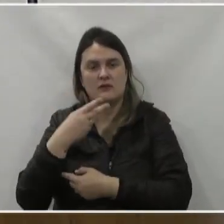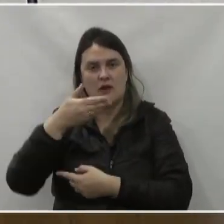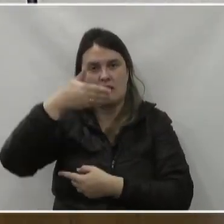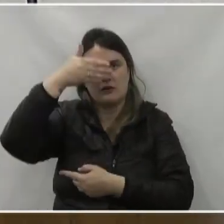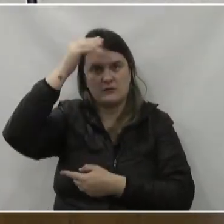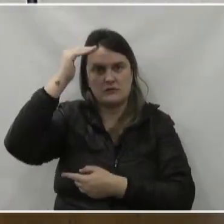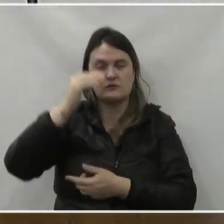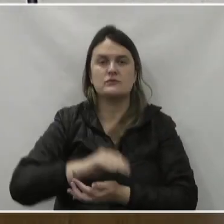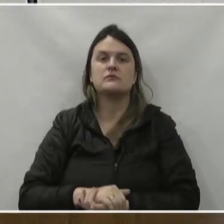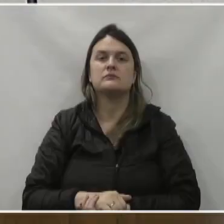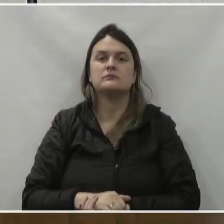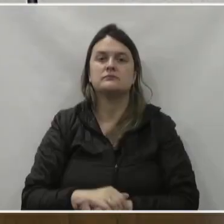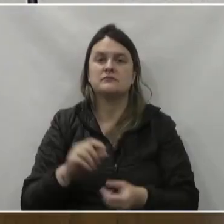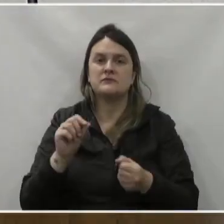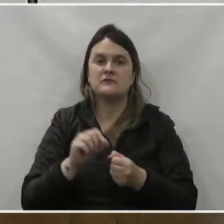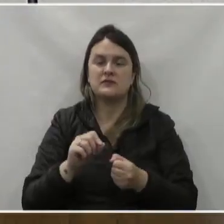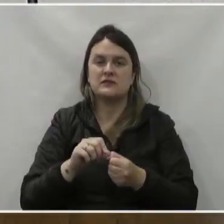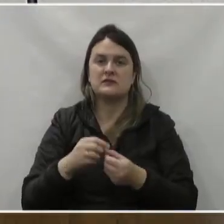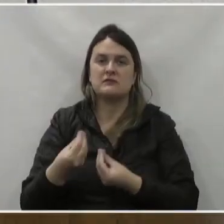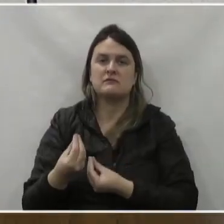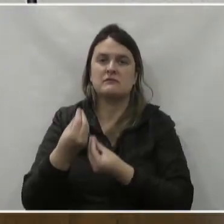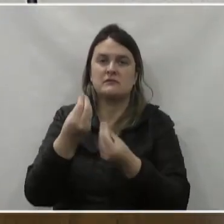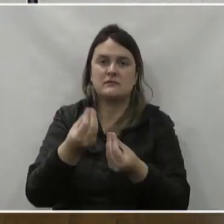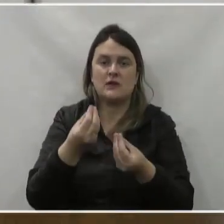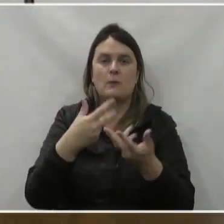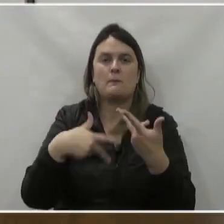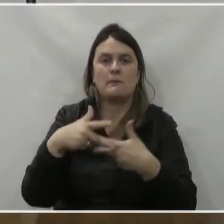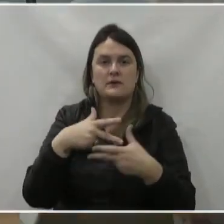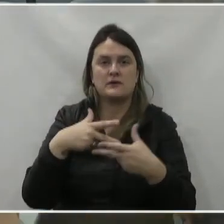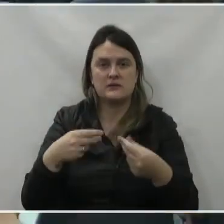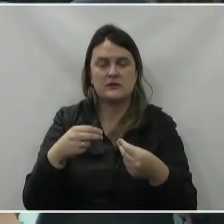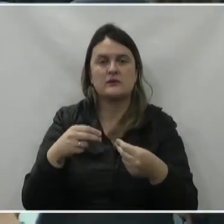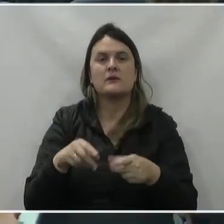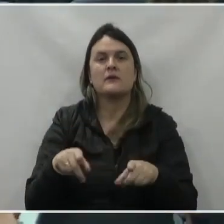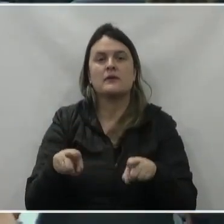Anderson Cardoso, para fazer a entrega de uma lembrança, indo